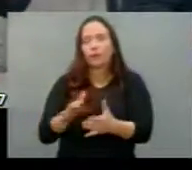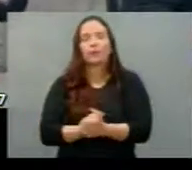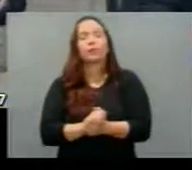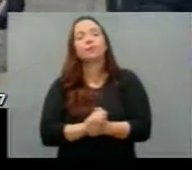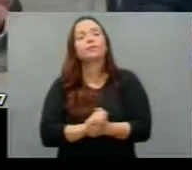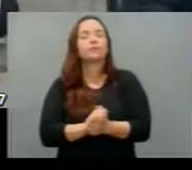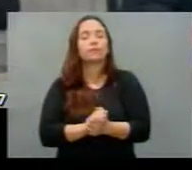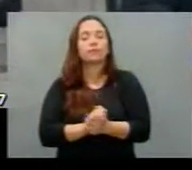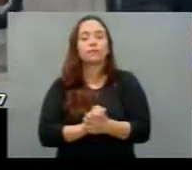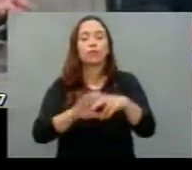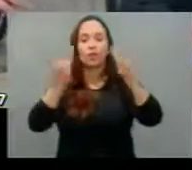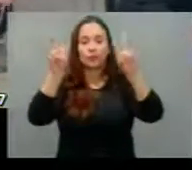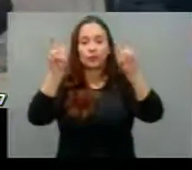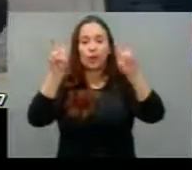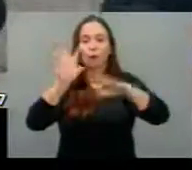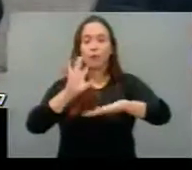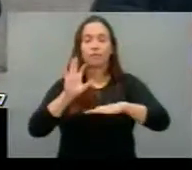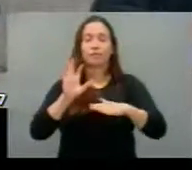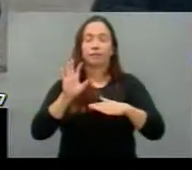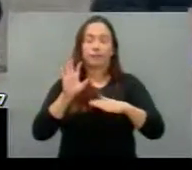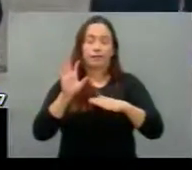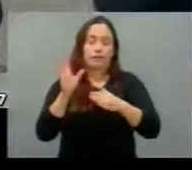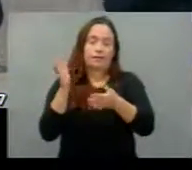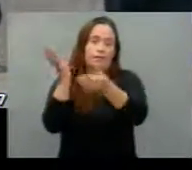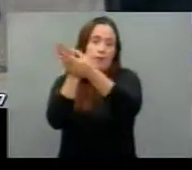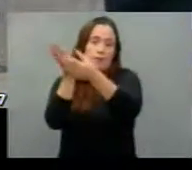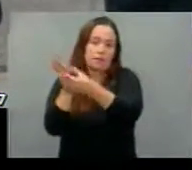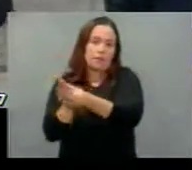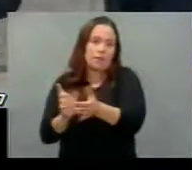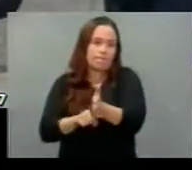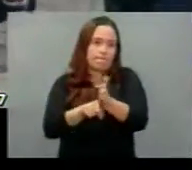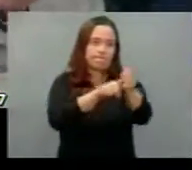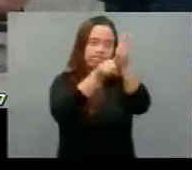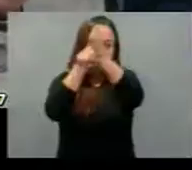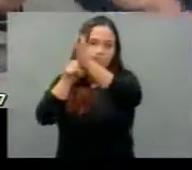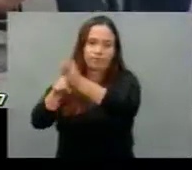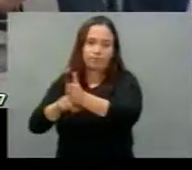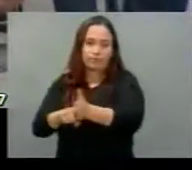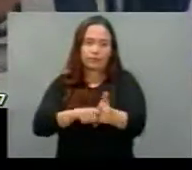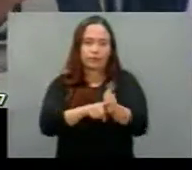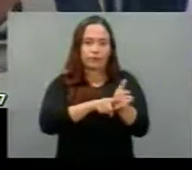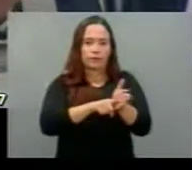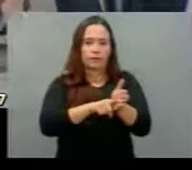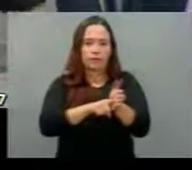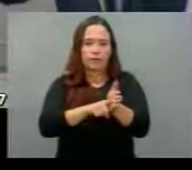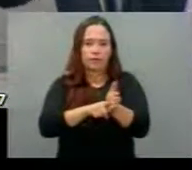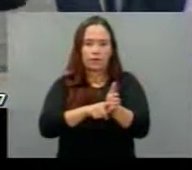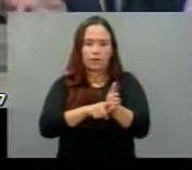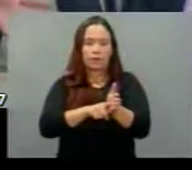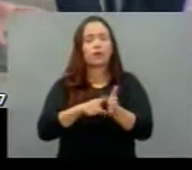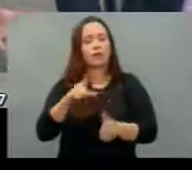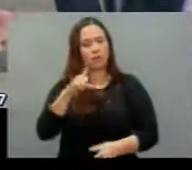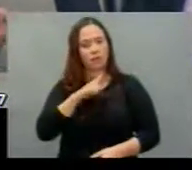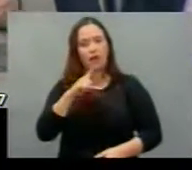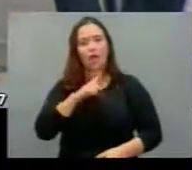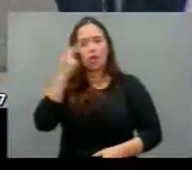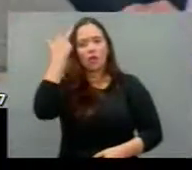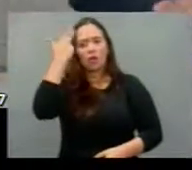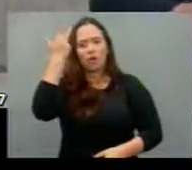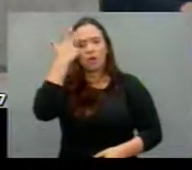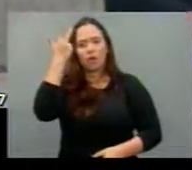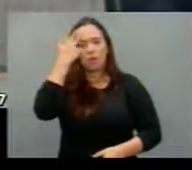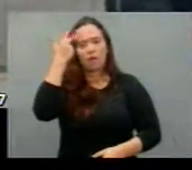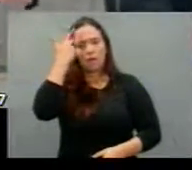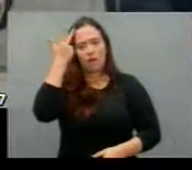relação à operação, é importante que se deixe claro, nada está além daquilo que já foi dito.